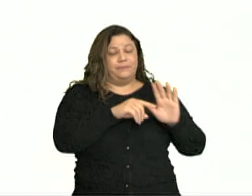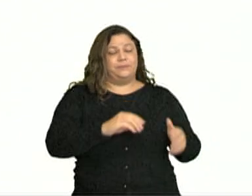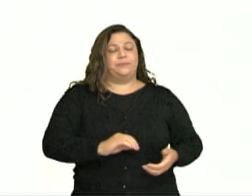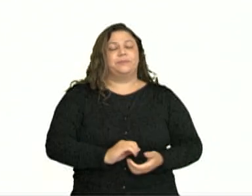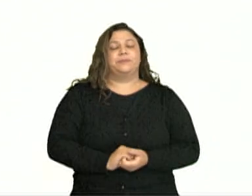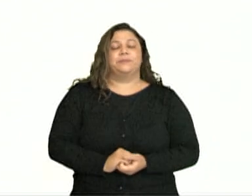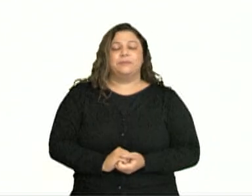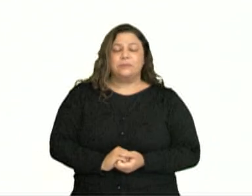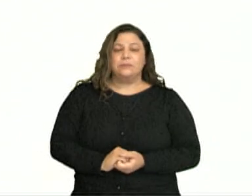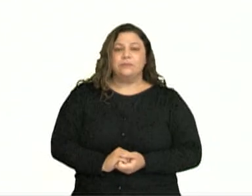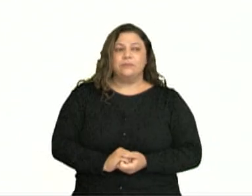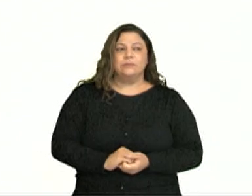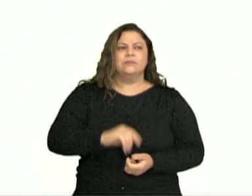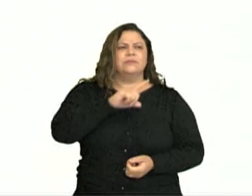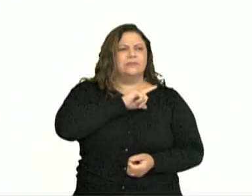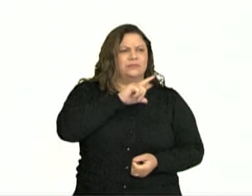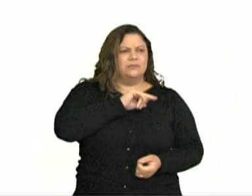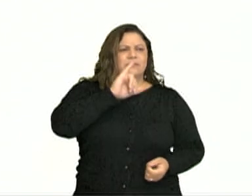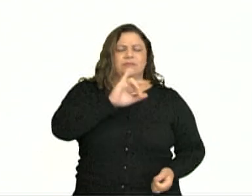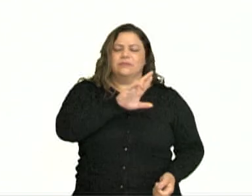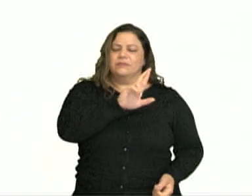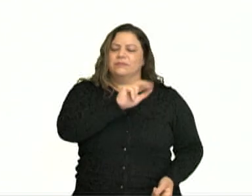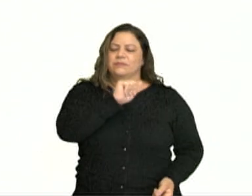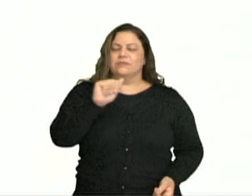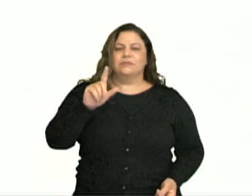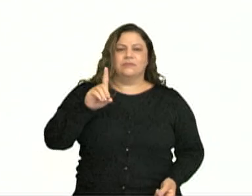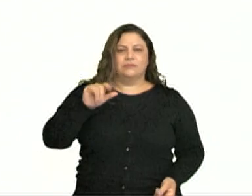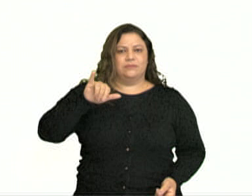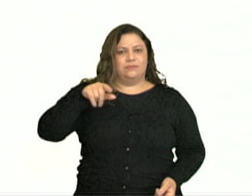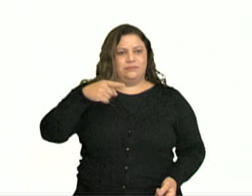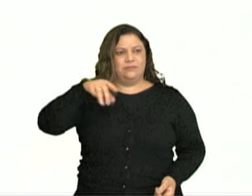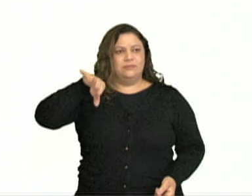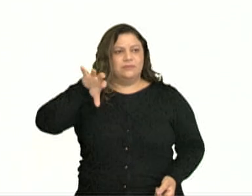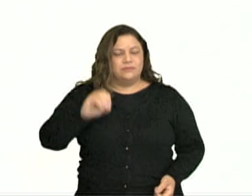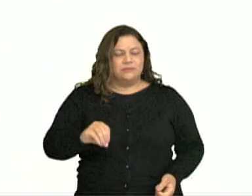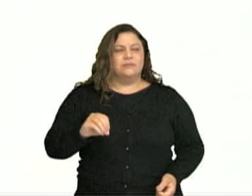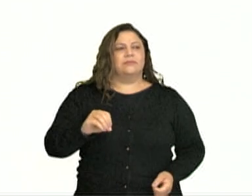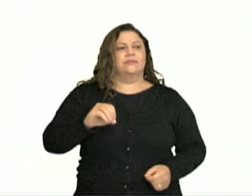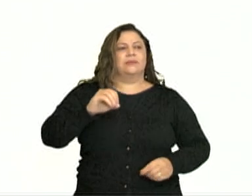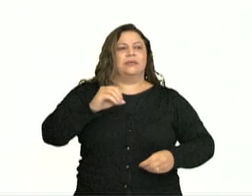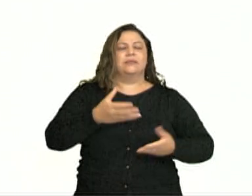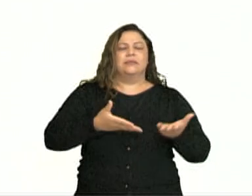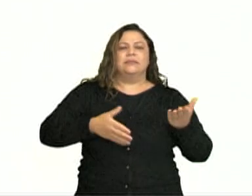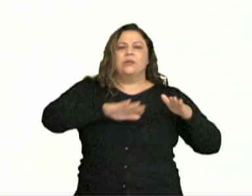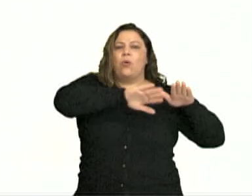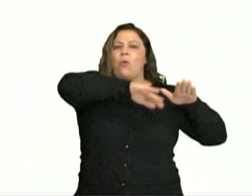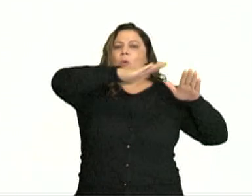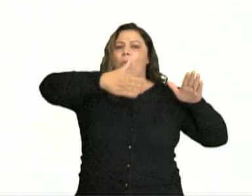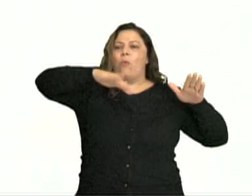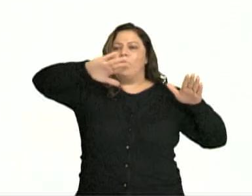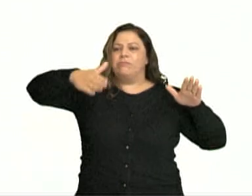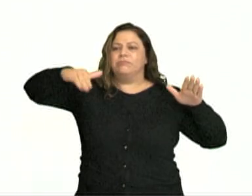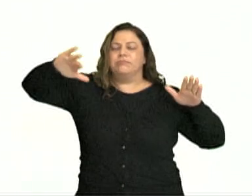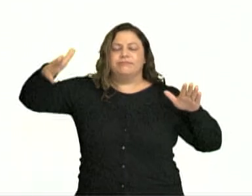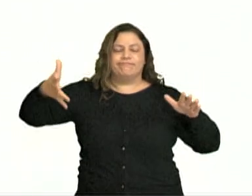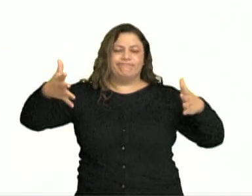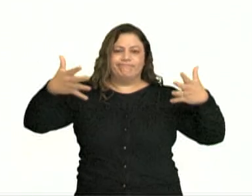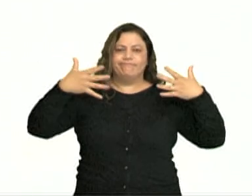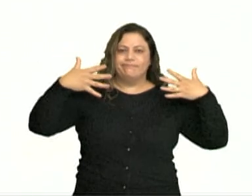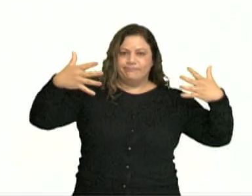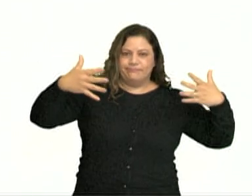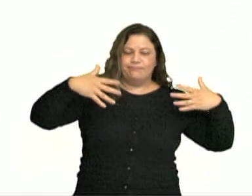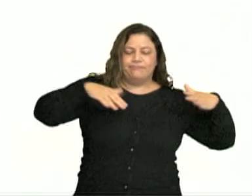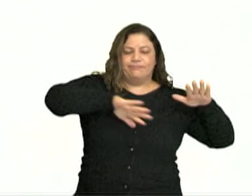temos a irradiação térmica, que acontece por meio de ondas eletromagnéticas ou ondas de calor que ocorre a transferência de